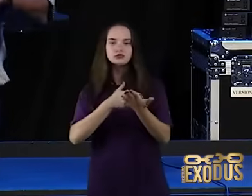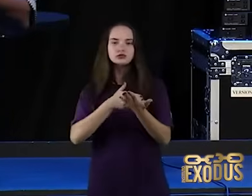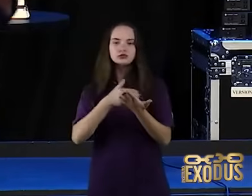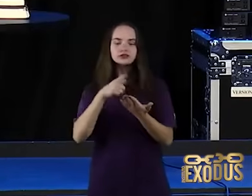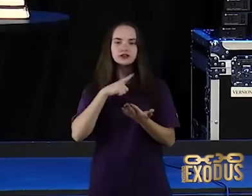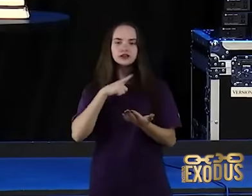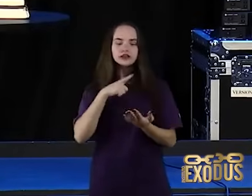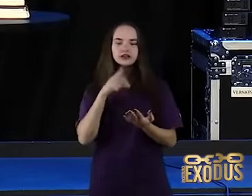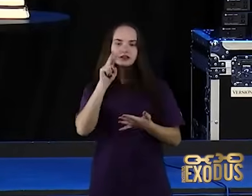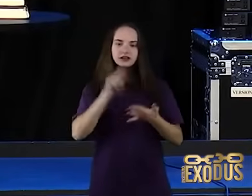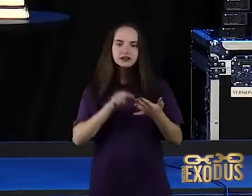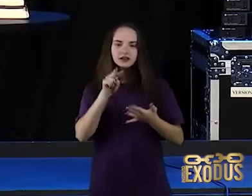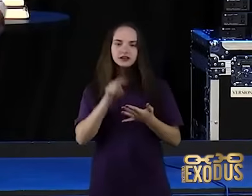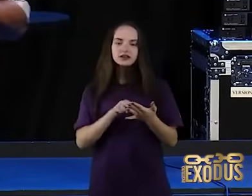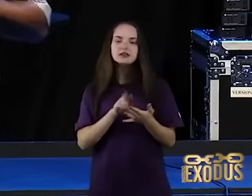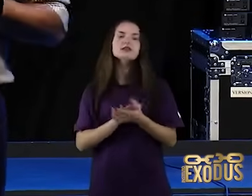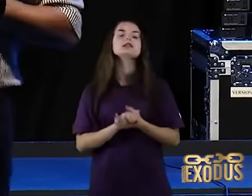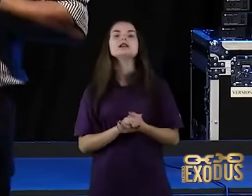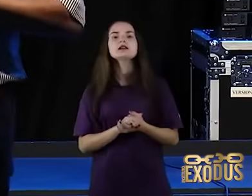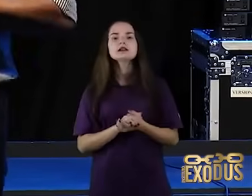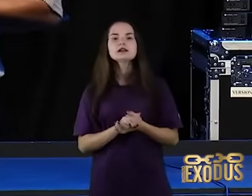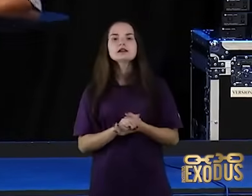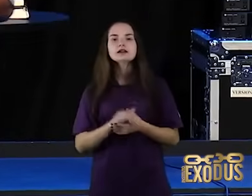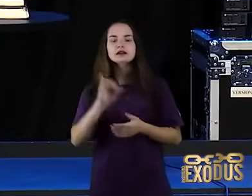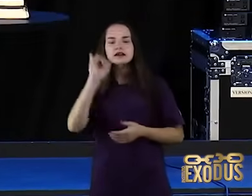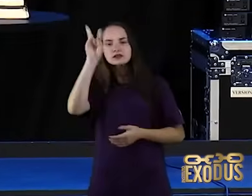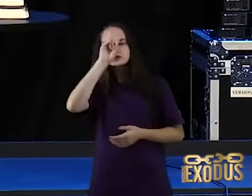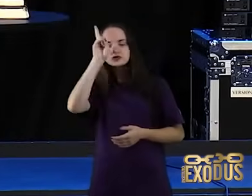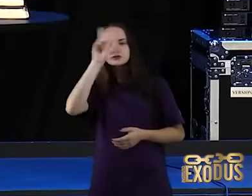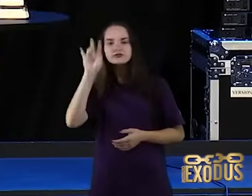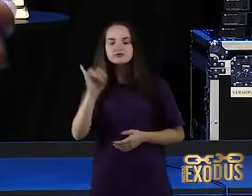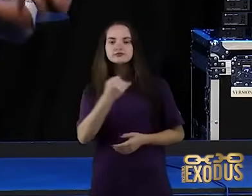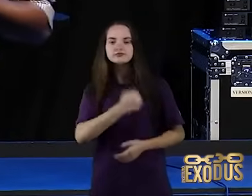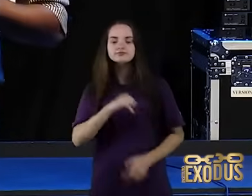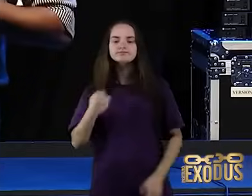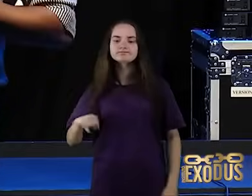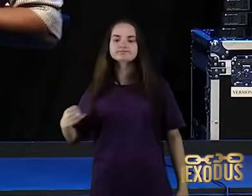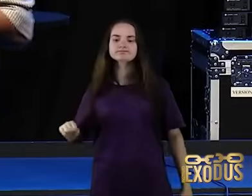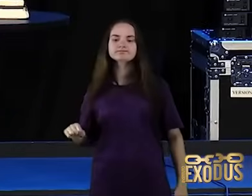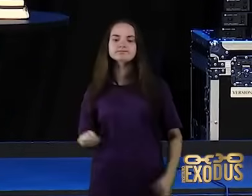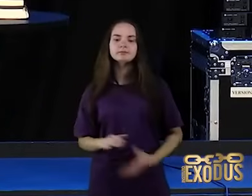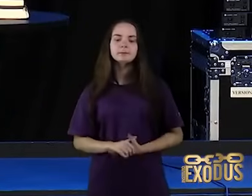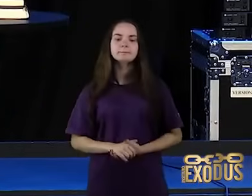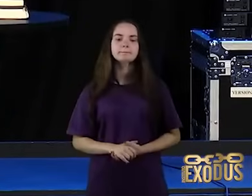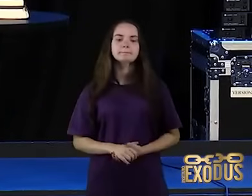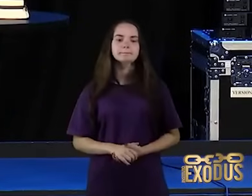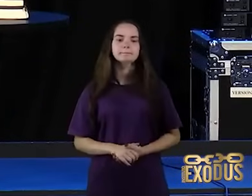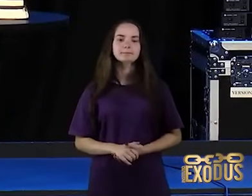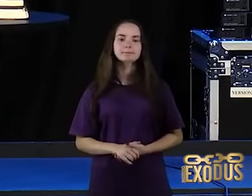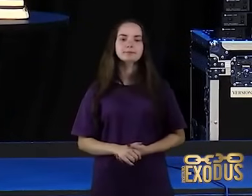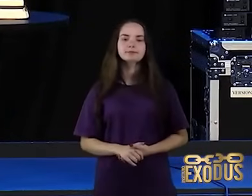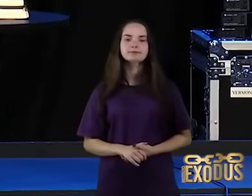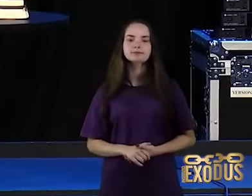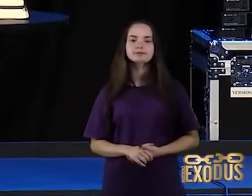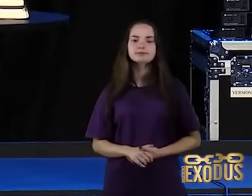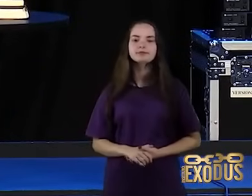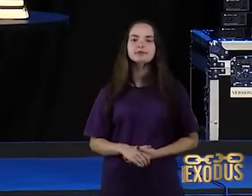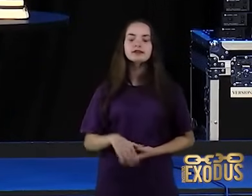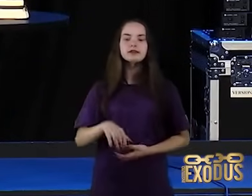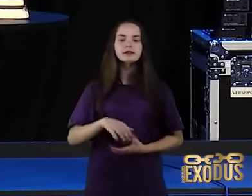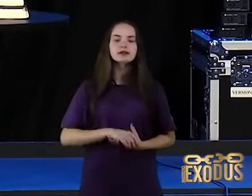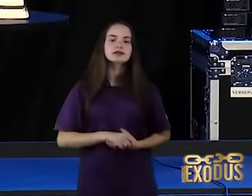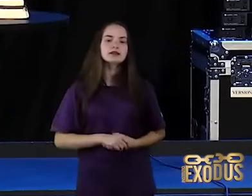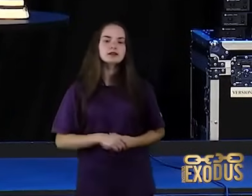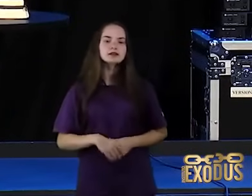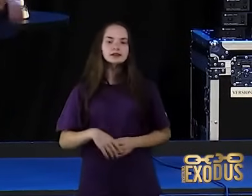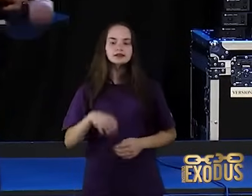que que sonha dentro da cadeia do cárcere tem um outro que sonha ele se envolve com isso já viu gente que fala não que legal Vamos junos tô indo